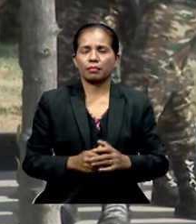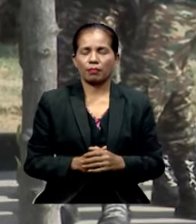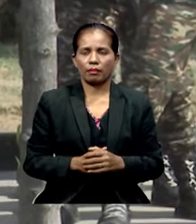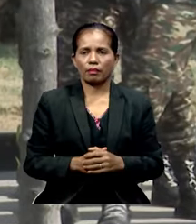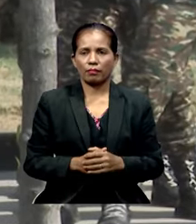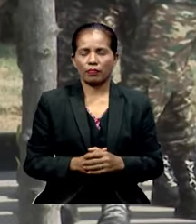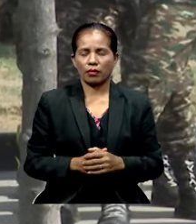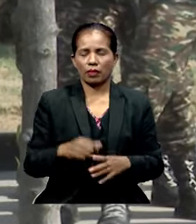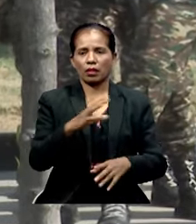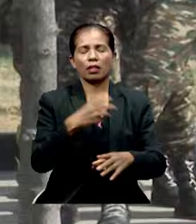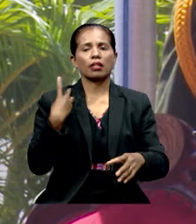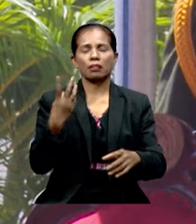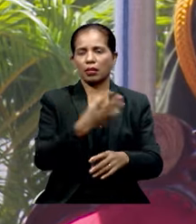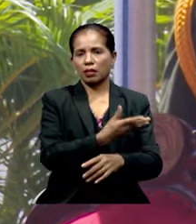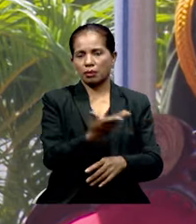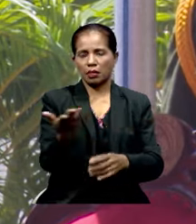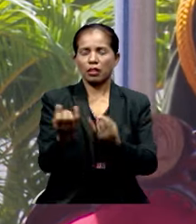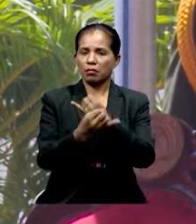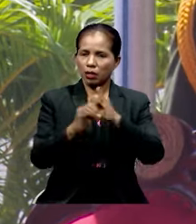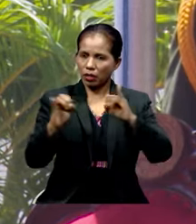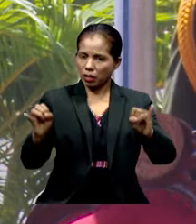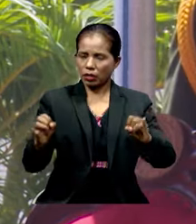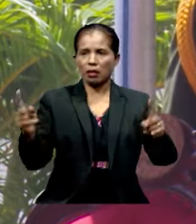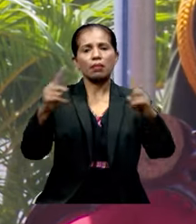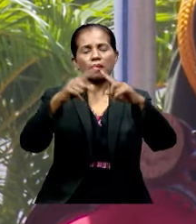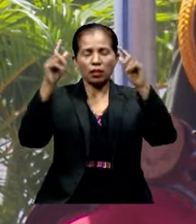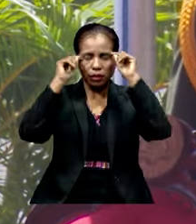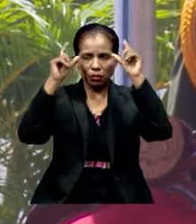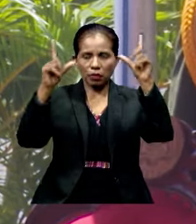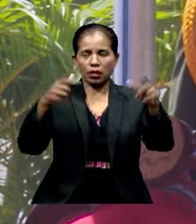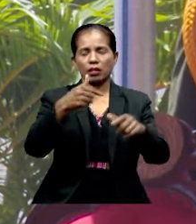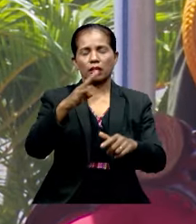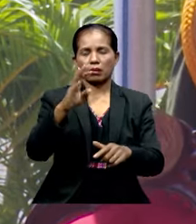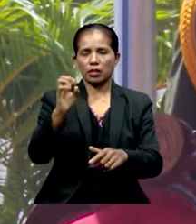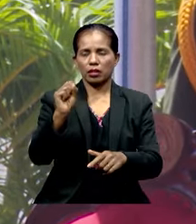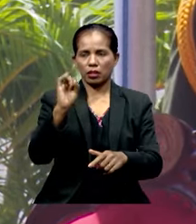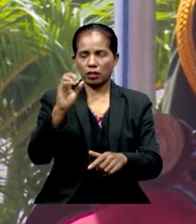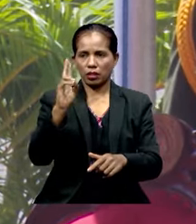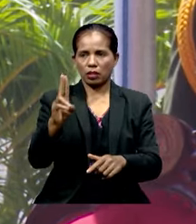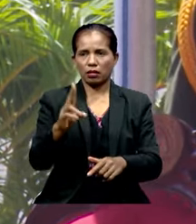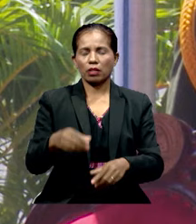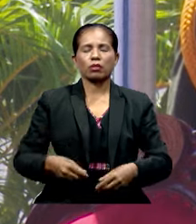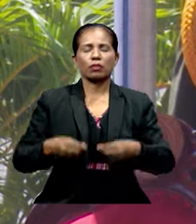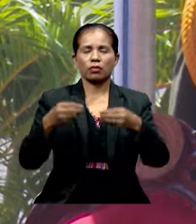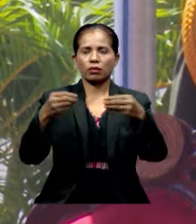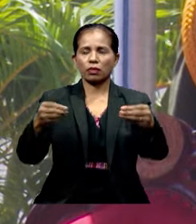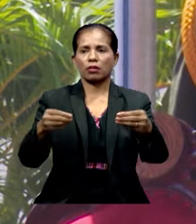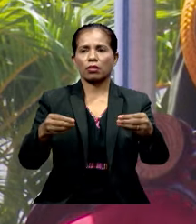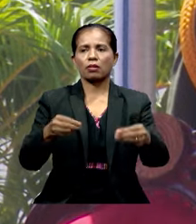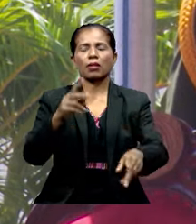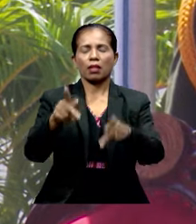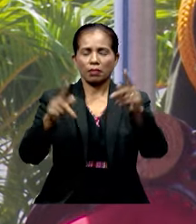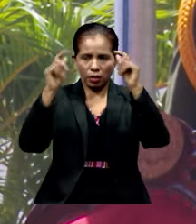na luta pela independência do Timor, Guiné-Bissau esteve ao lado do povo de